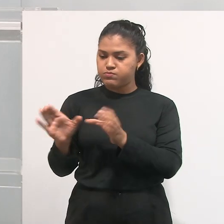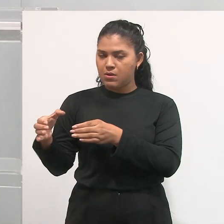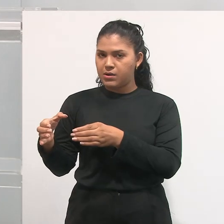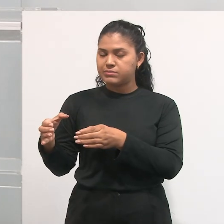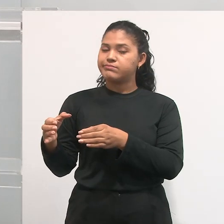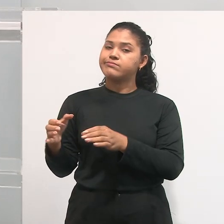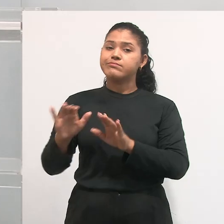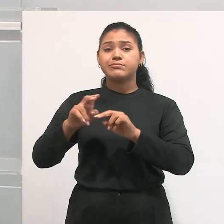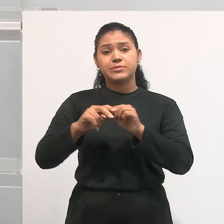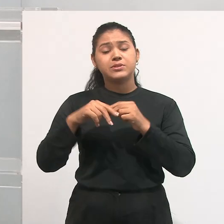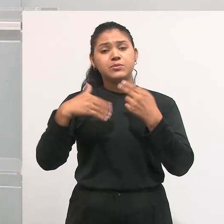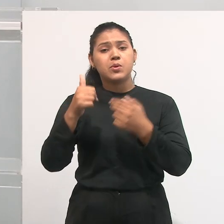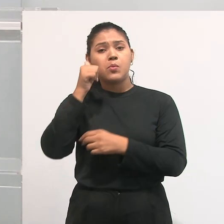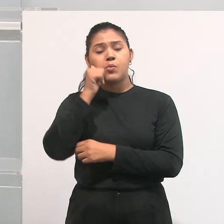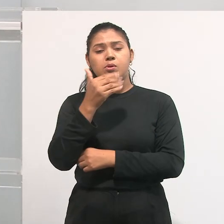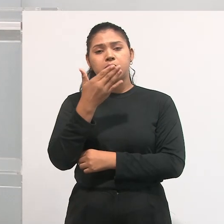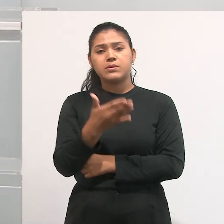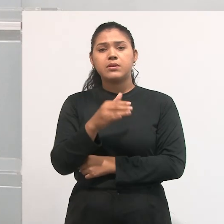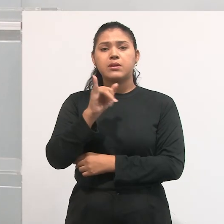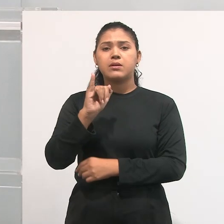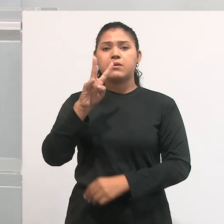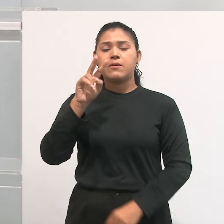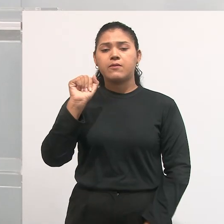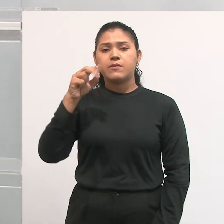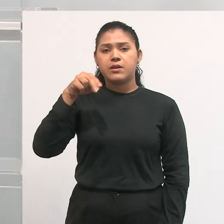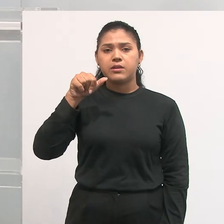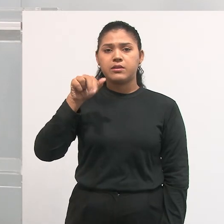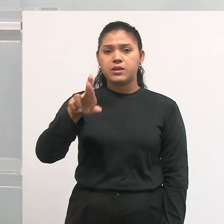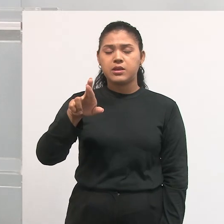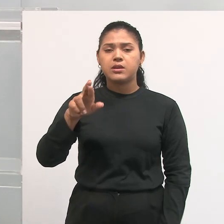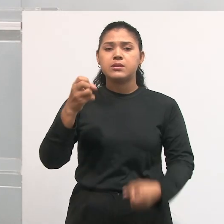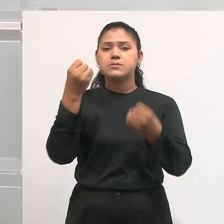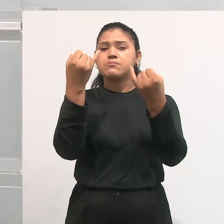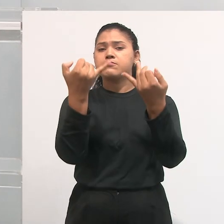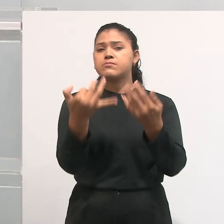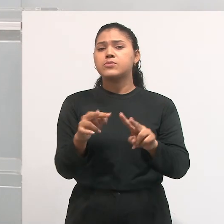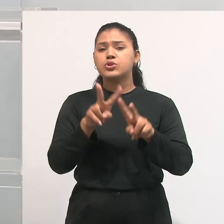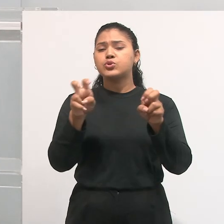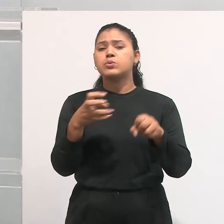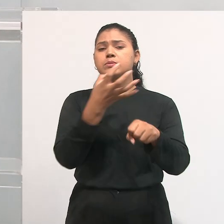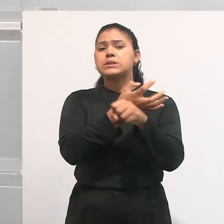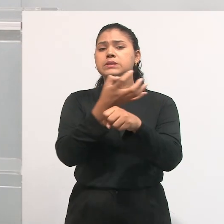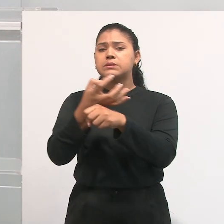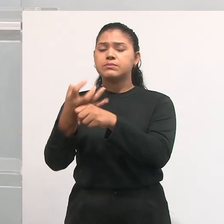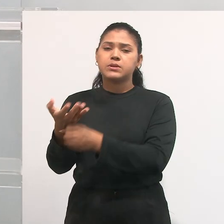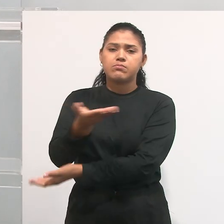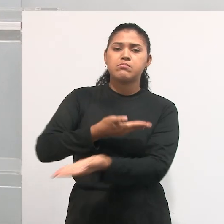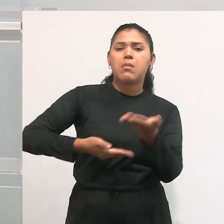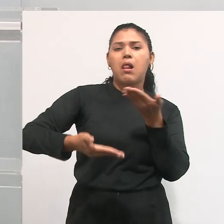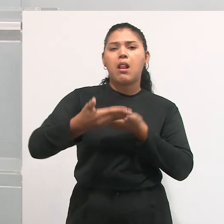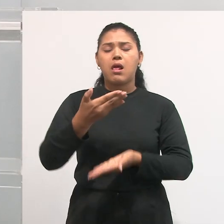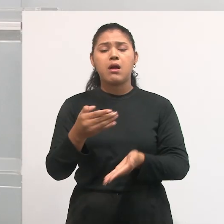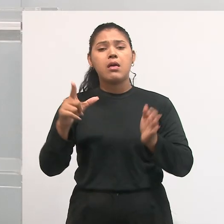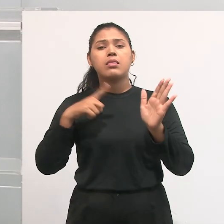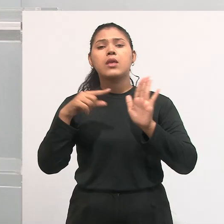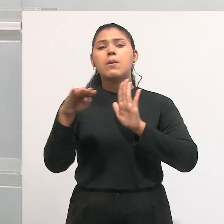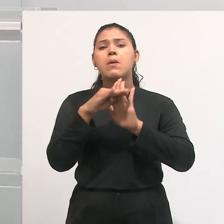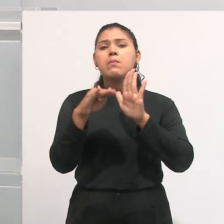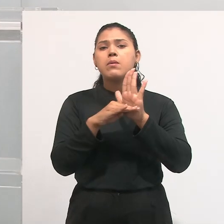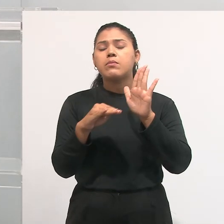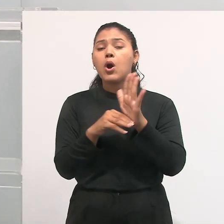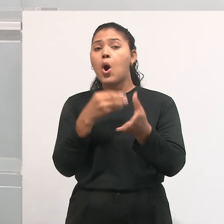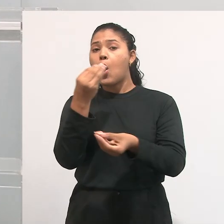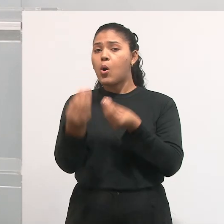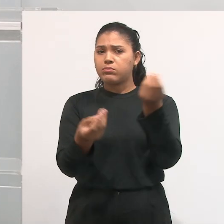quando a Ivani Catarina Fazenda vai fazer esse estudo sobre interdisciplinaridade, ela vai trazer luz sobre como organizar